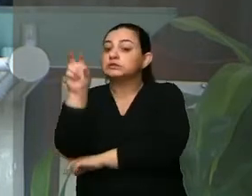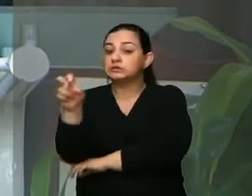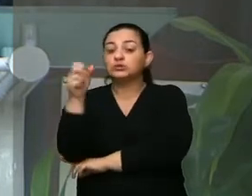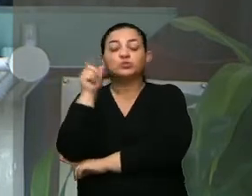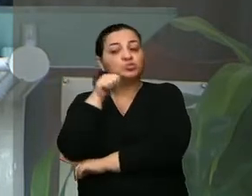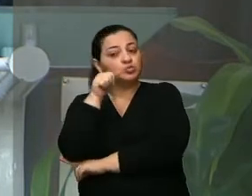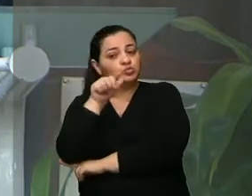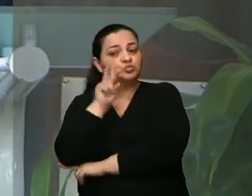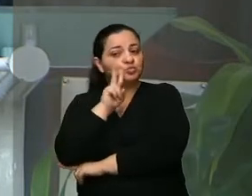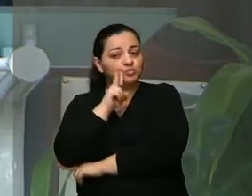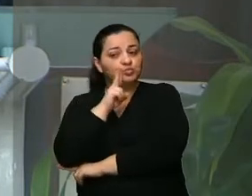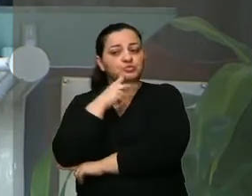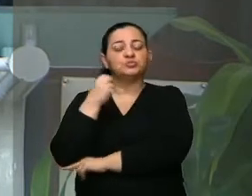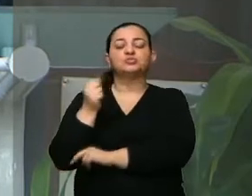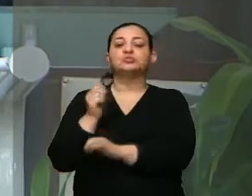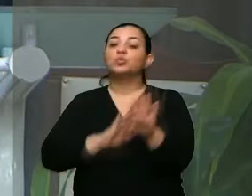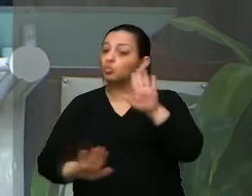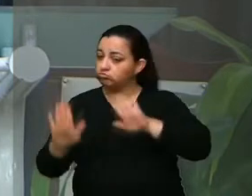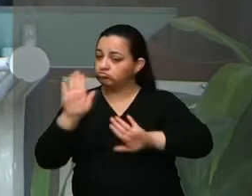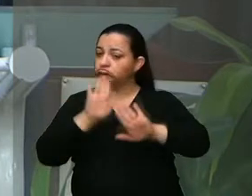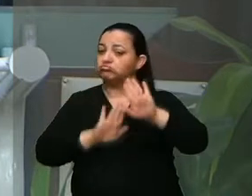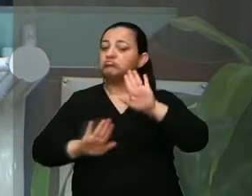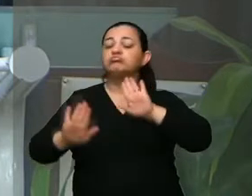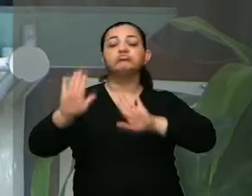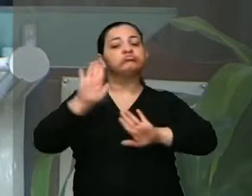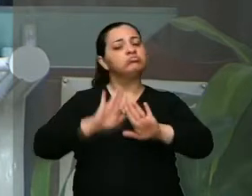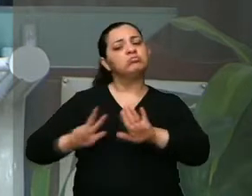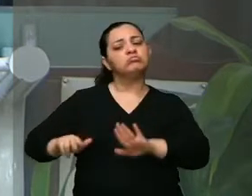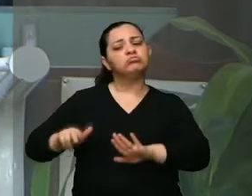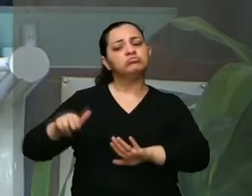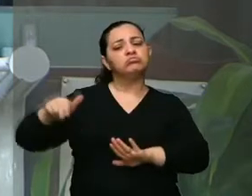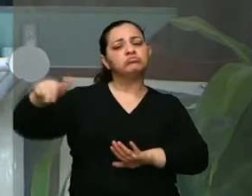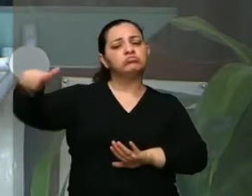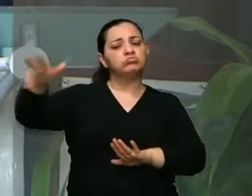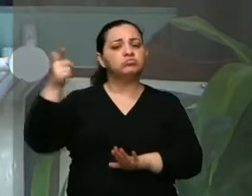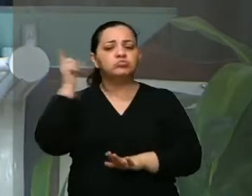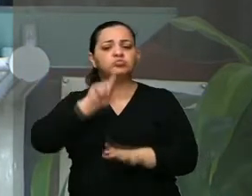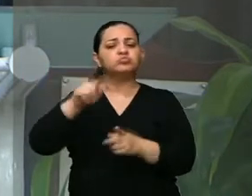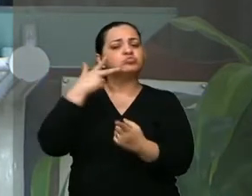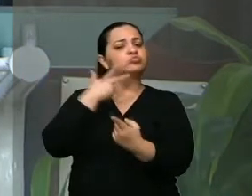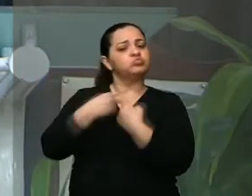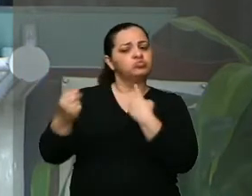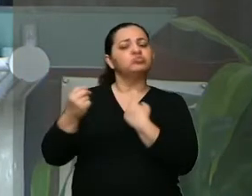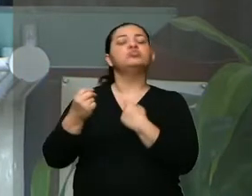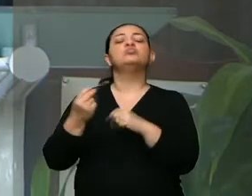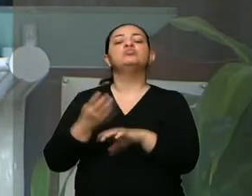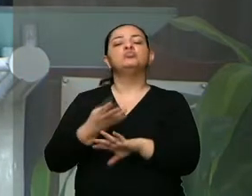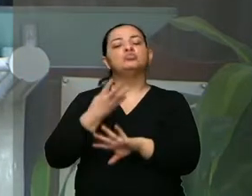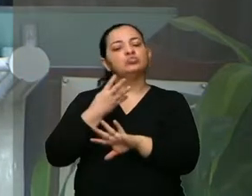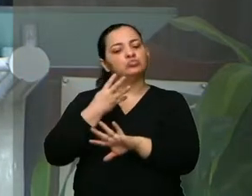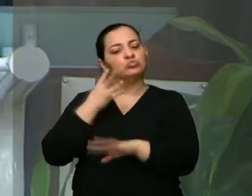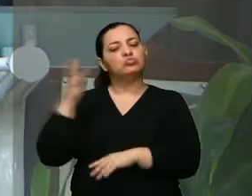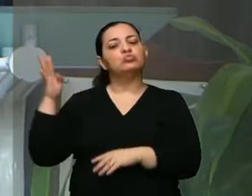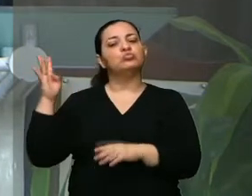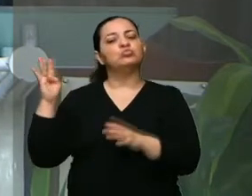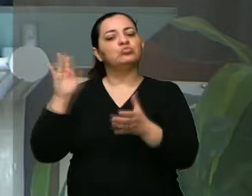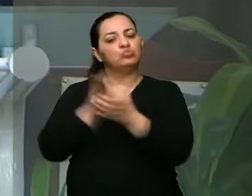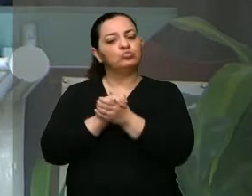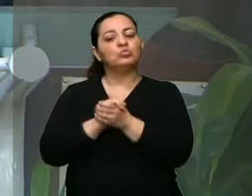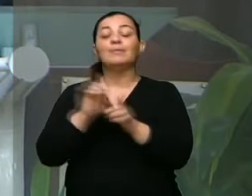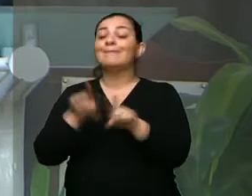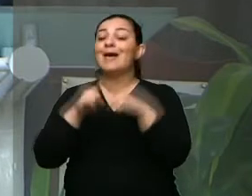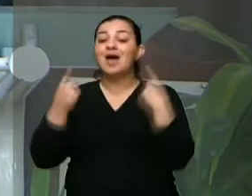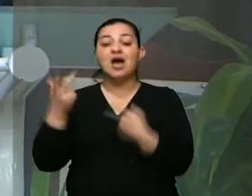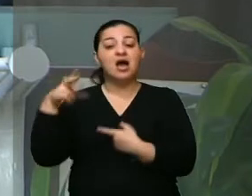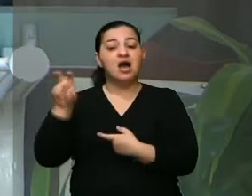foram prudentes e subiram para o casamento para as bodas mas cinco delas